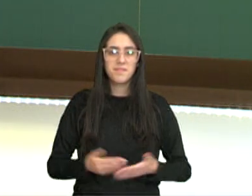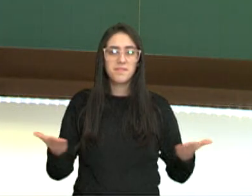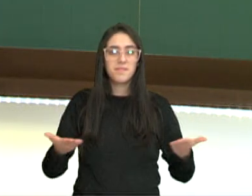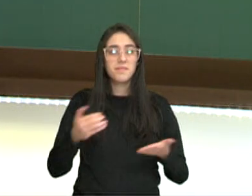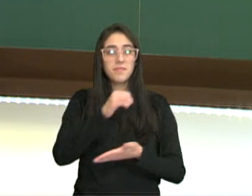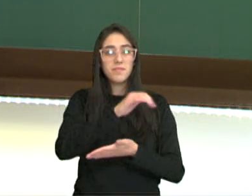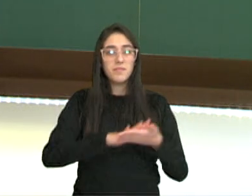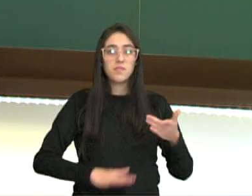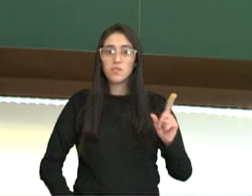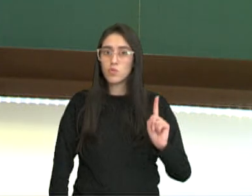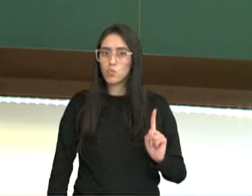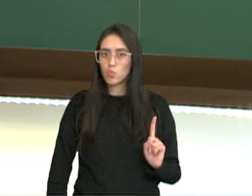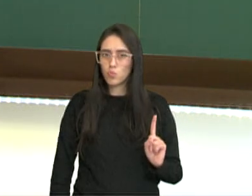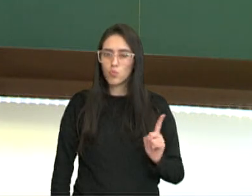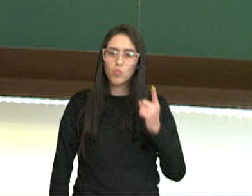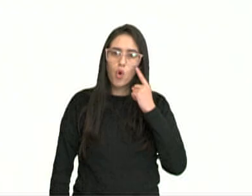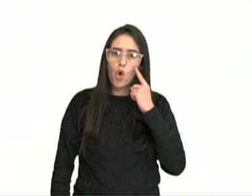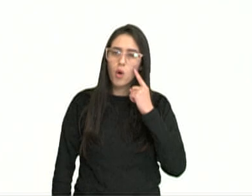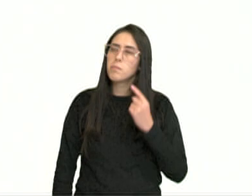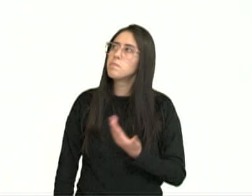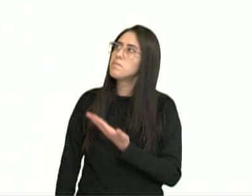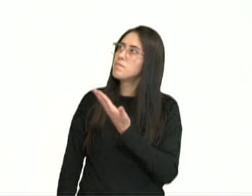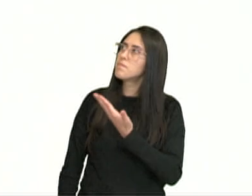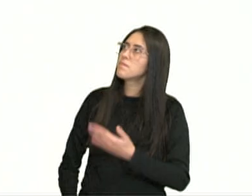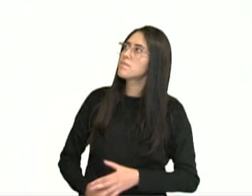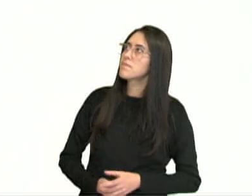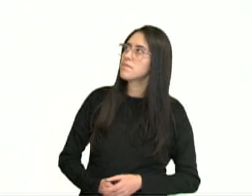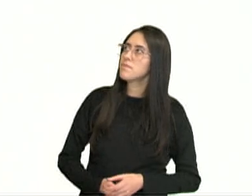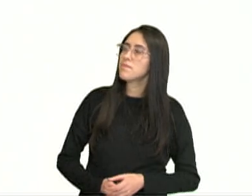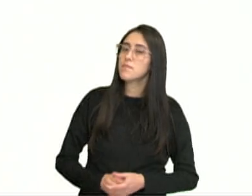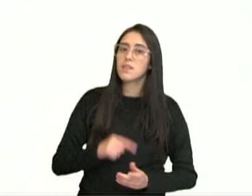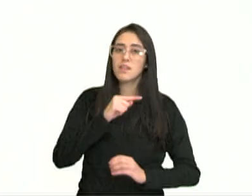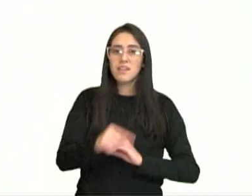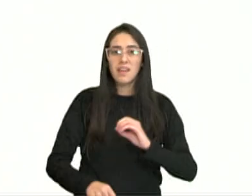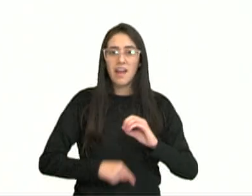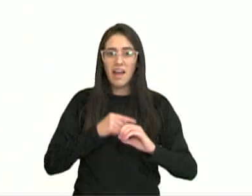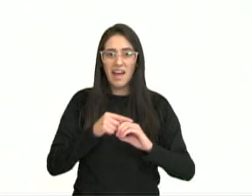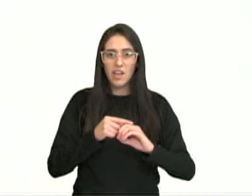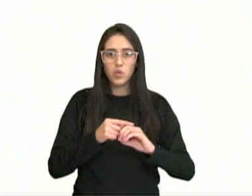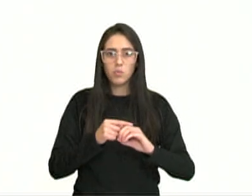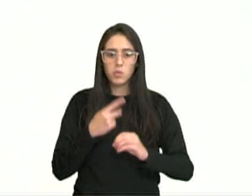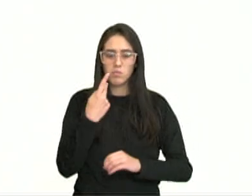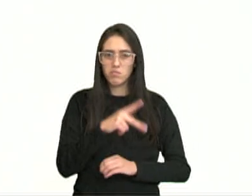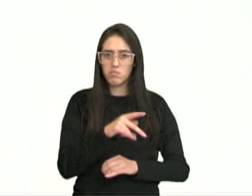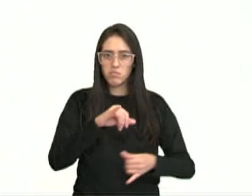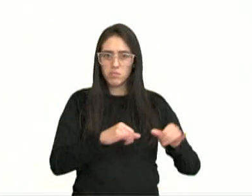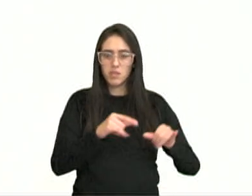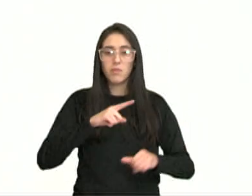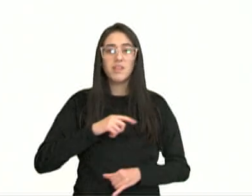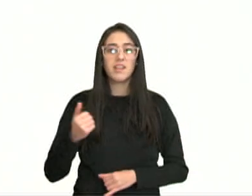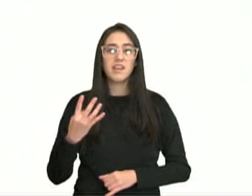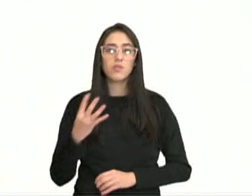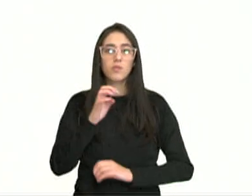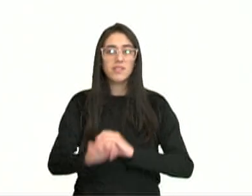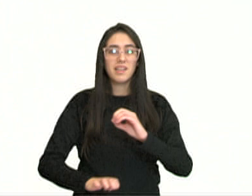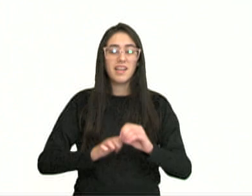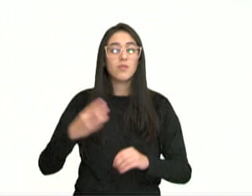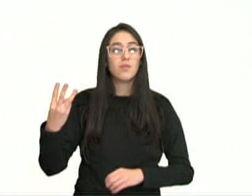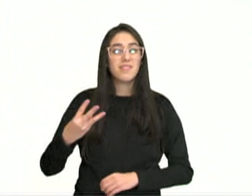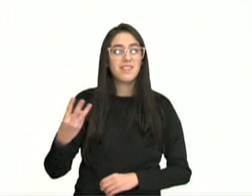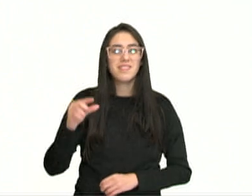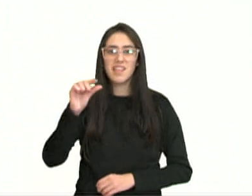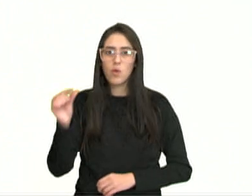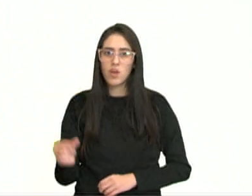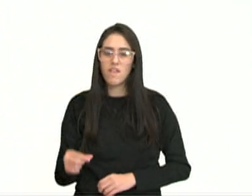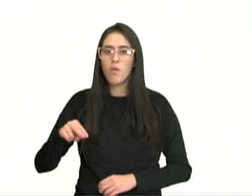Agora vamos fazer a atividade 1, olha só. O átomo de um elemento químico tem 14 elétrons no terceiro nível energético, que é